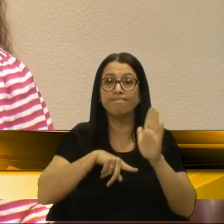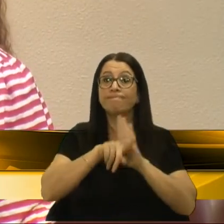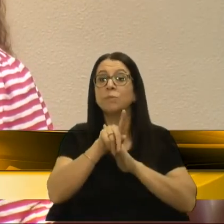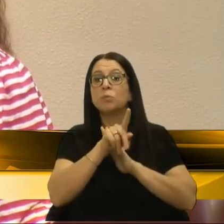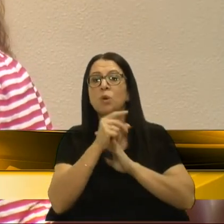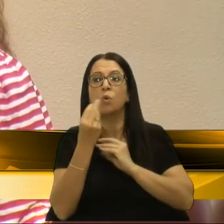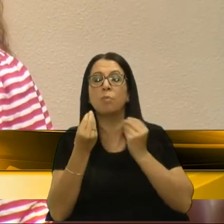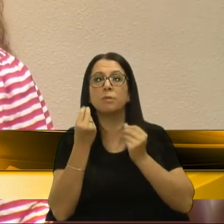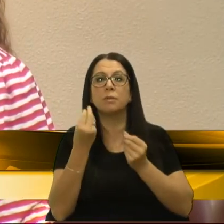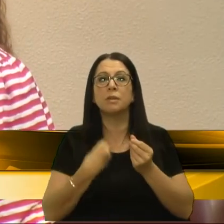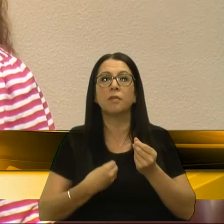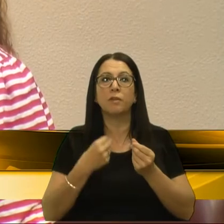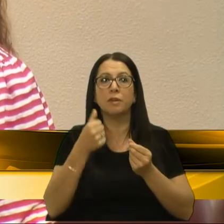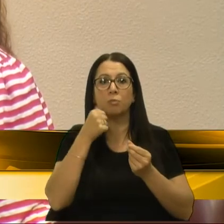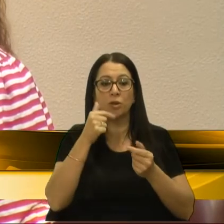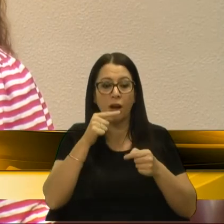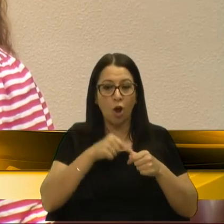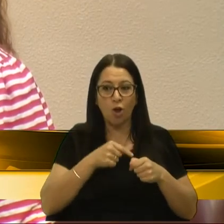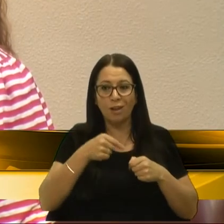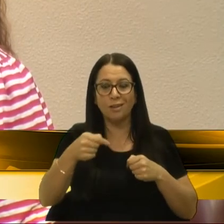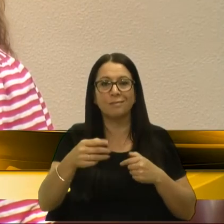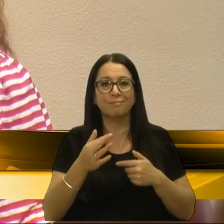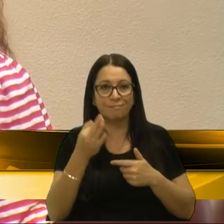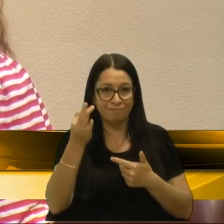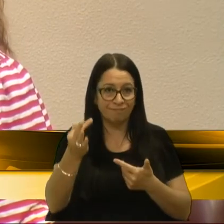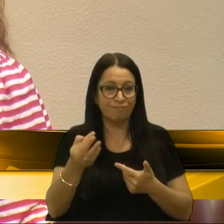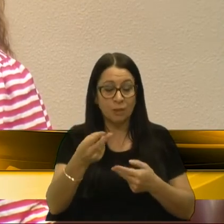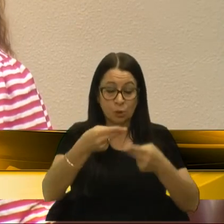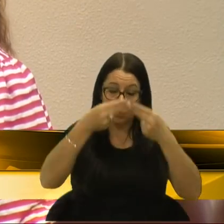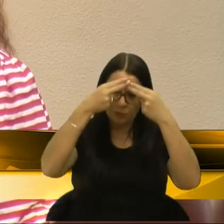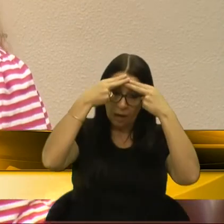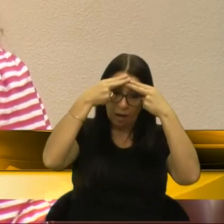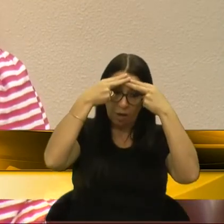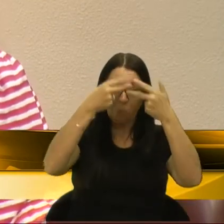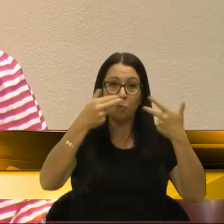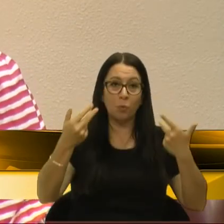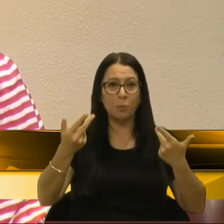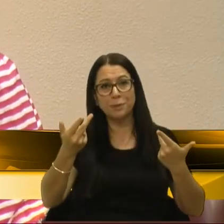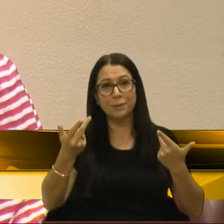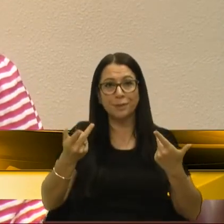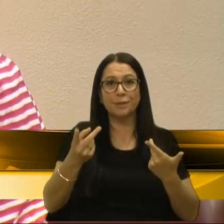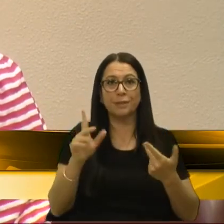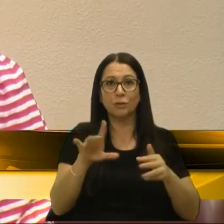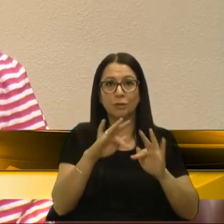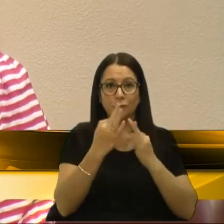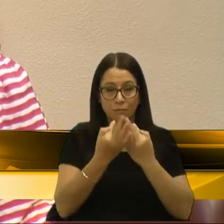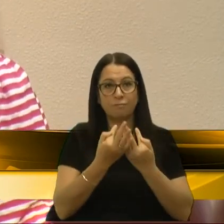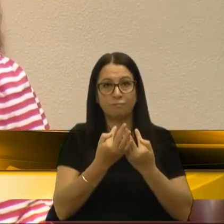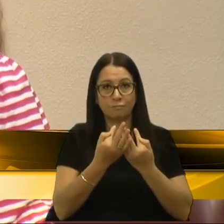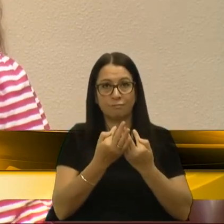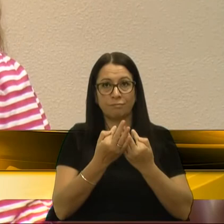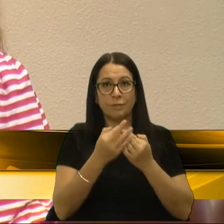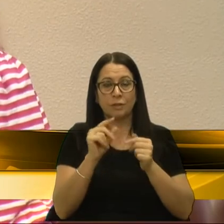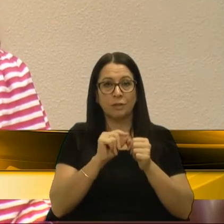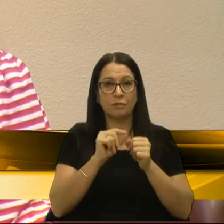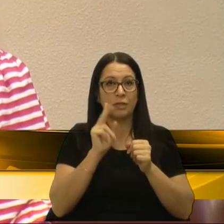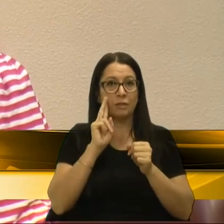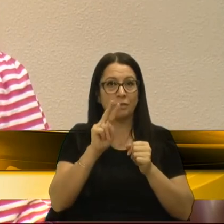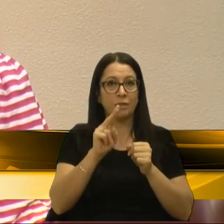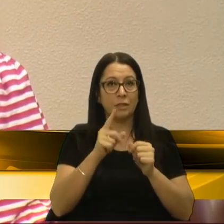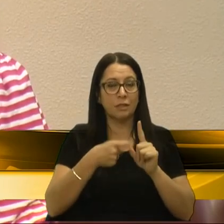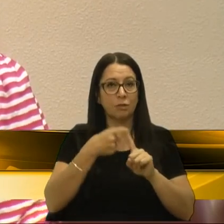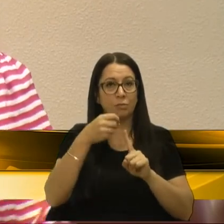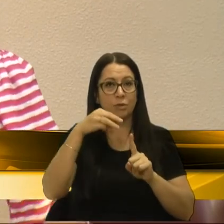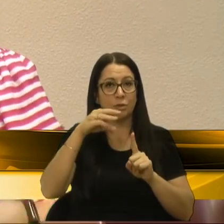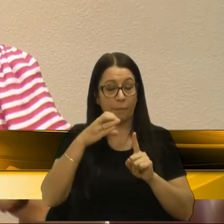como será a vida dessa mulher a partir de agora, né? Um trauma, uma situação que fragiliza toda a família e que nos faz ver que em pleno mês